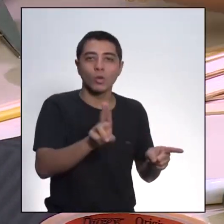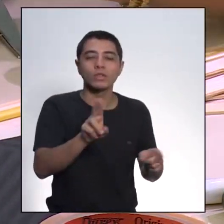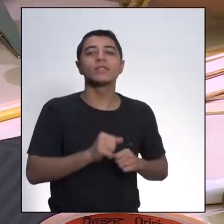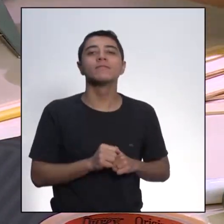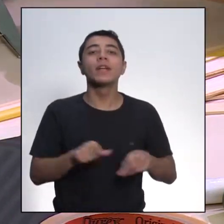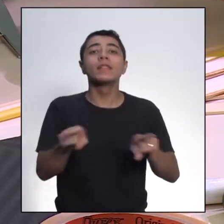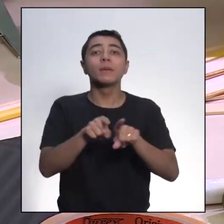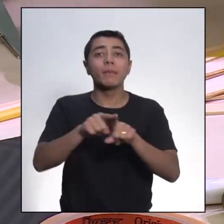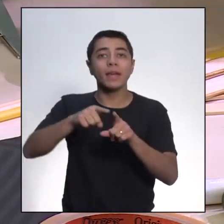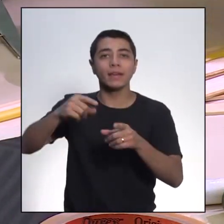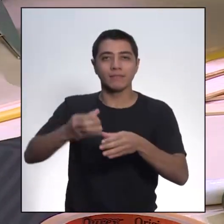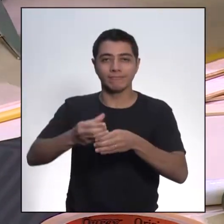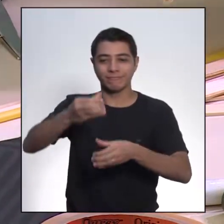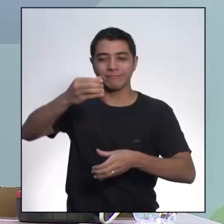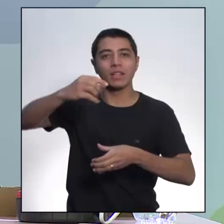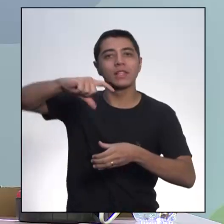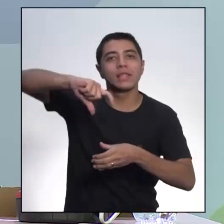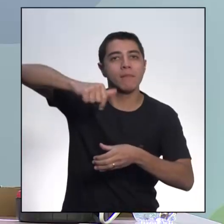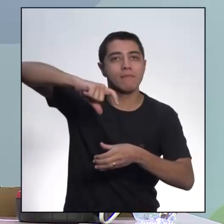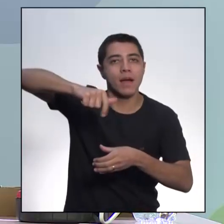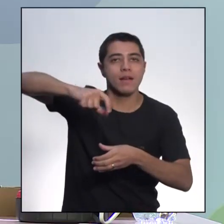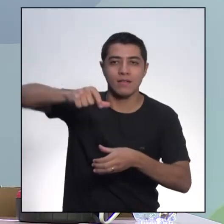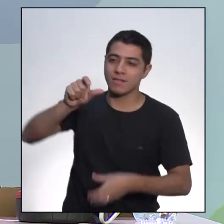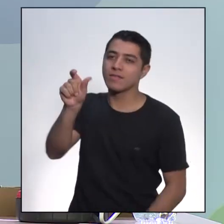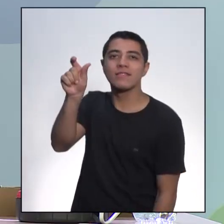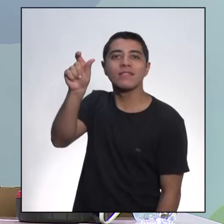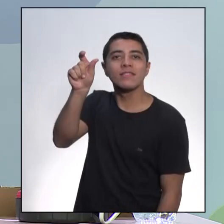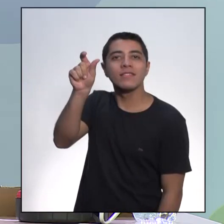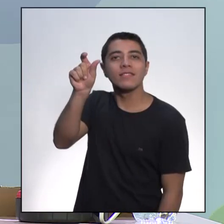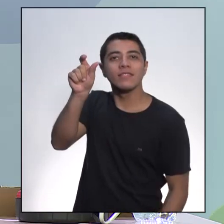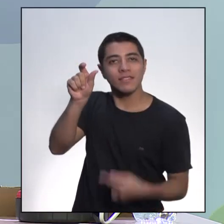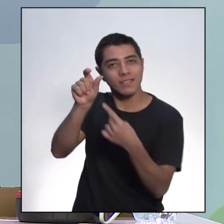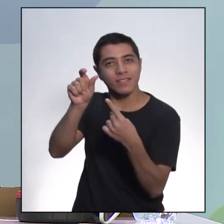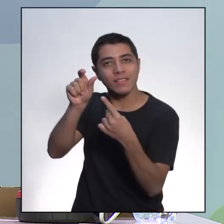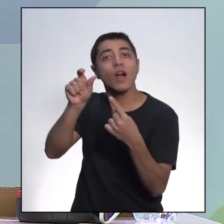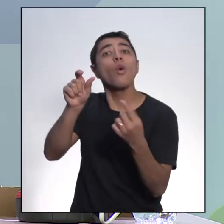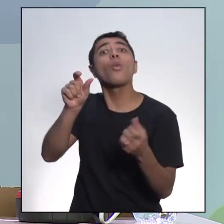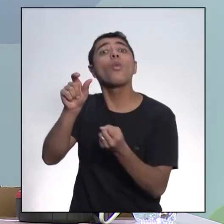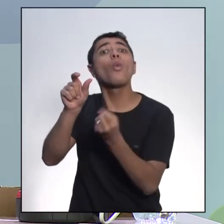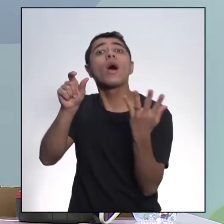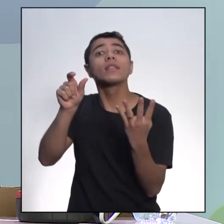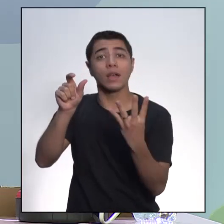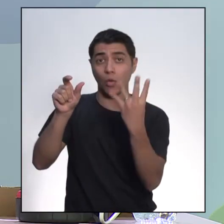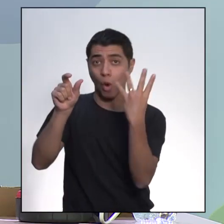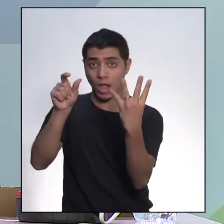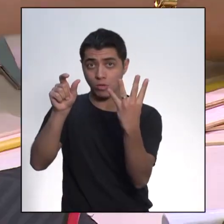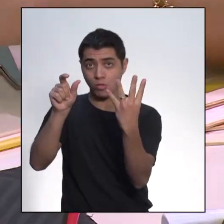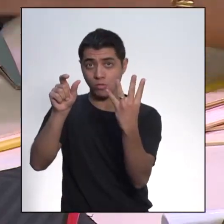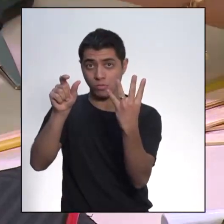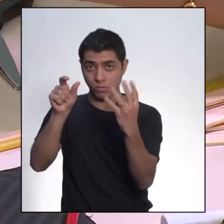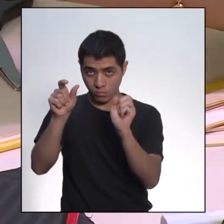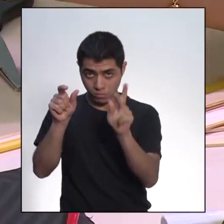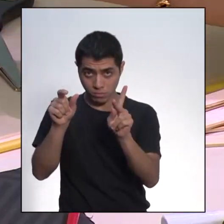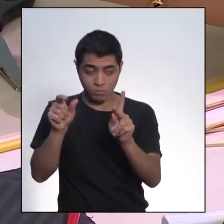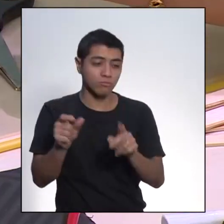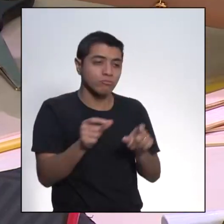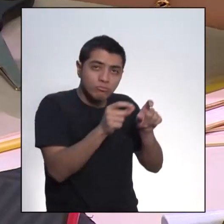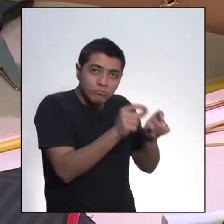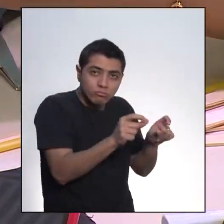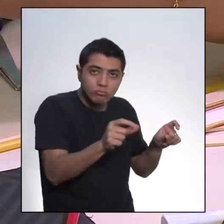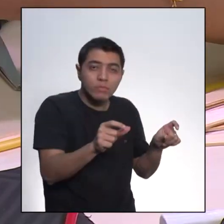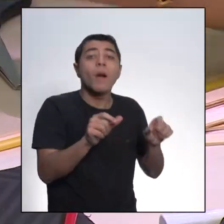rodinhas. Você pode usar as 4 tampinhas do mesmo tamanho, se você quiser, ou 2